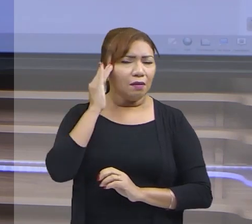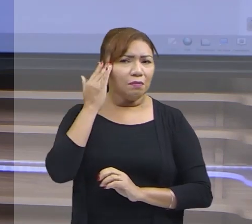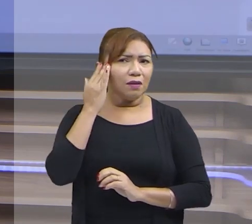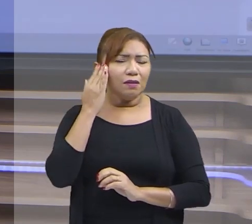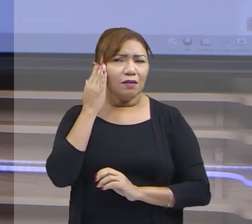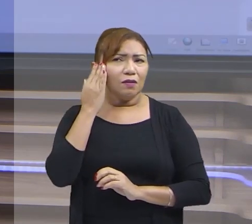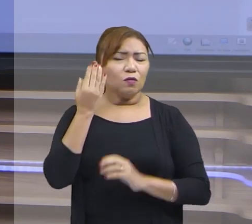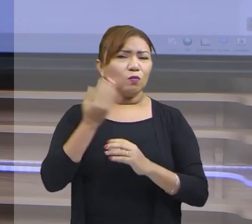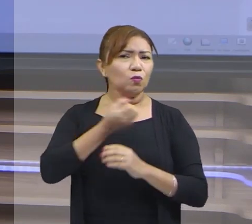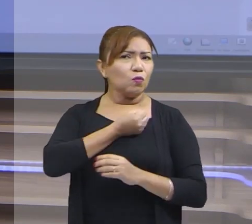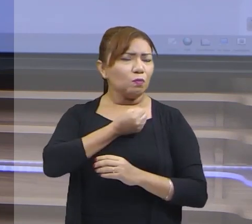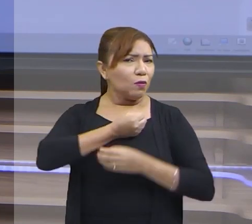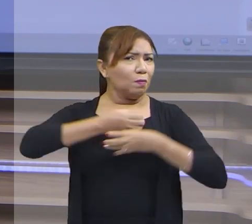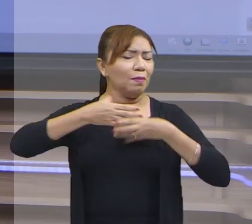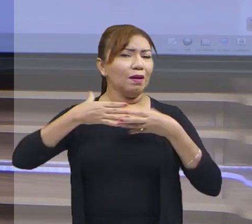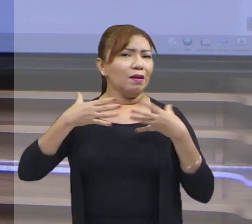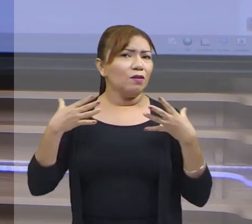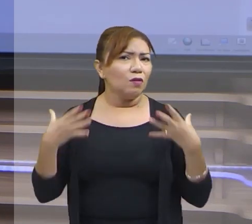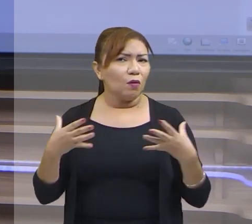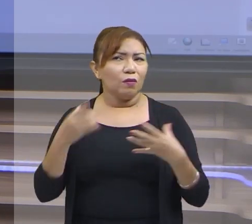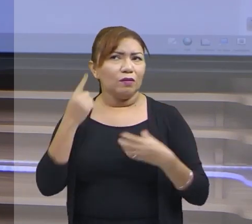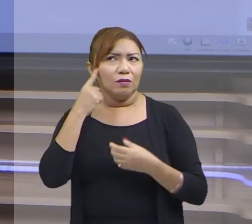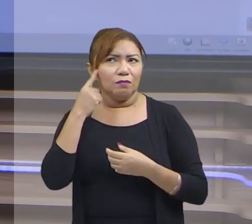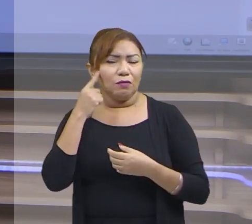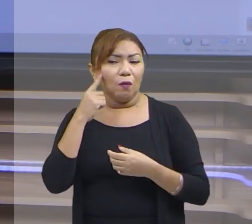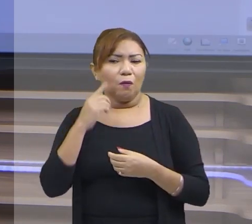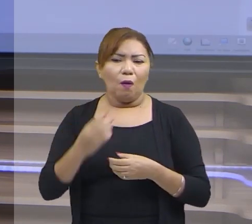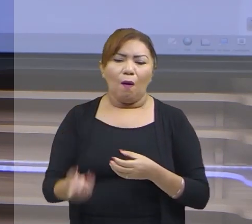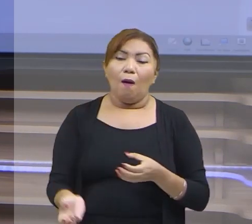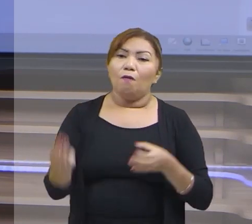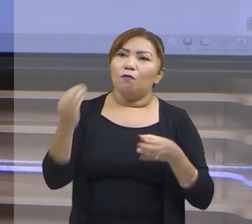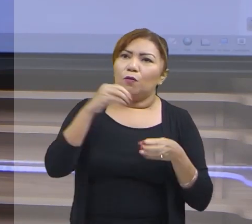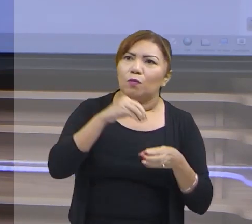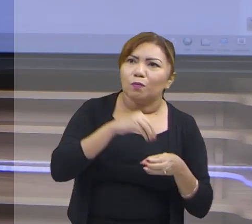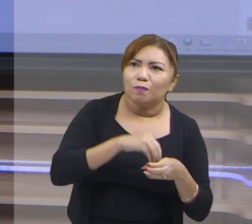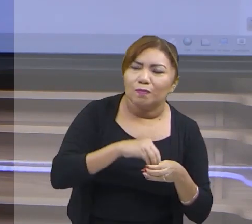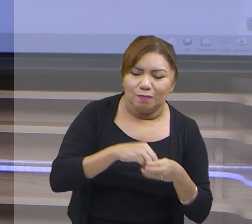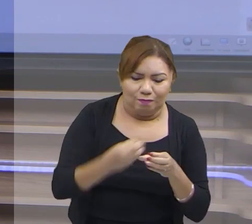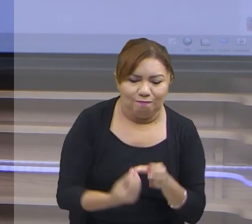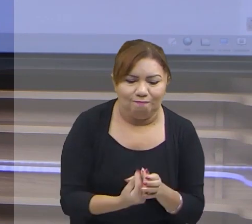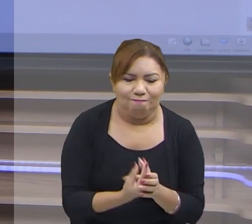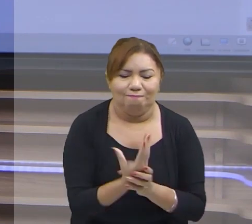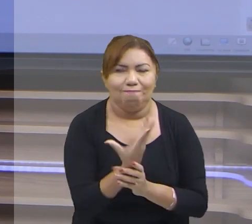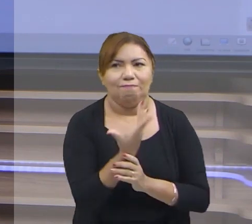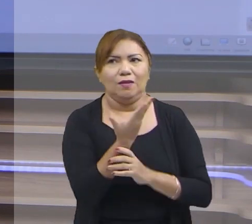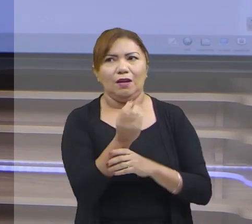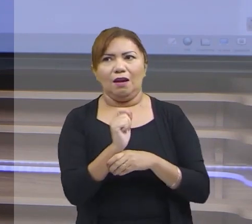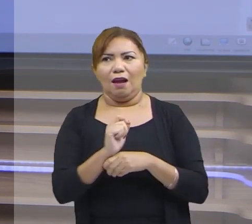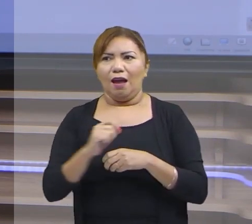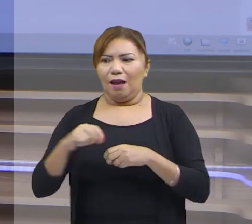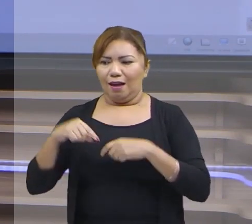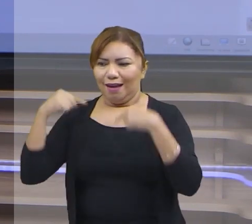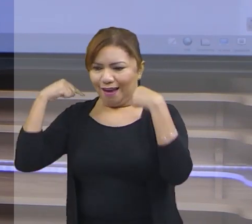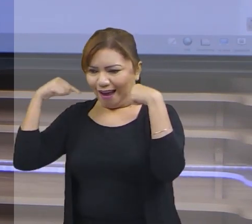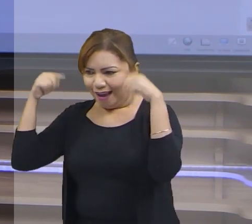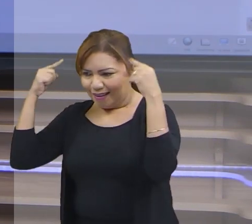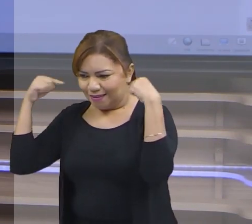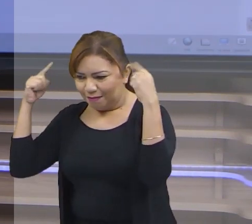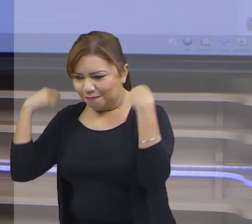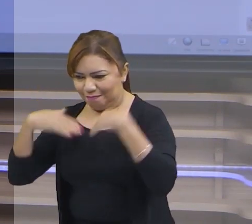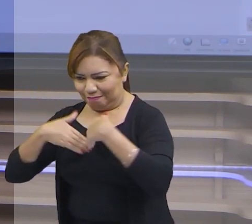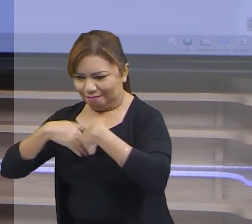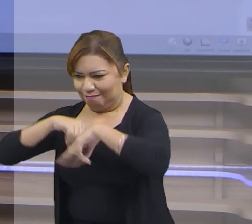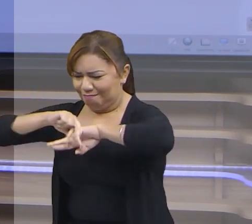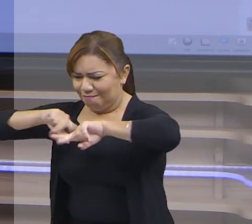número. Ele foi colher, plantar, criar animais. Então, a quantidade era muito